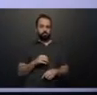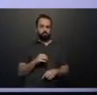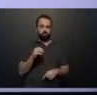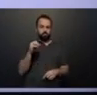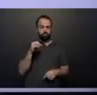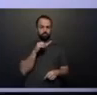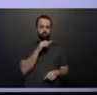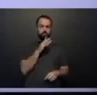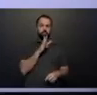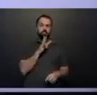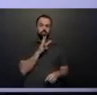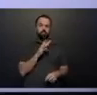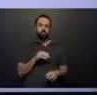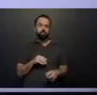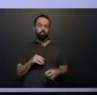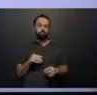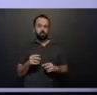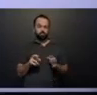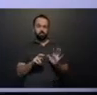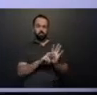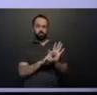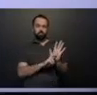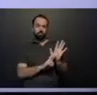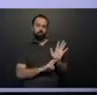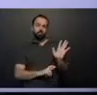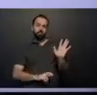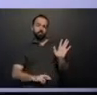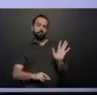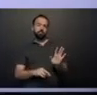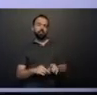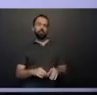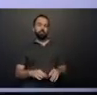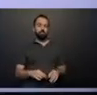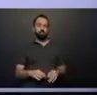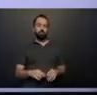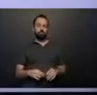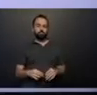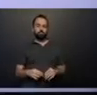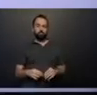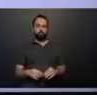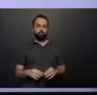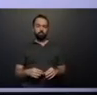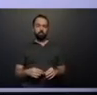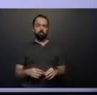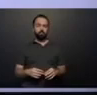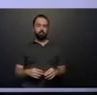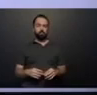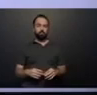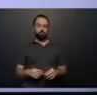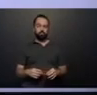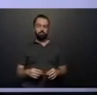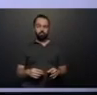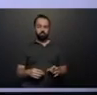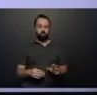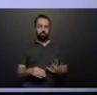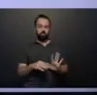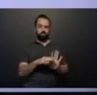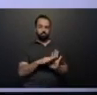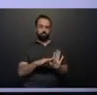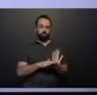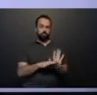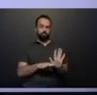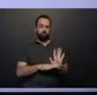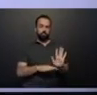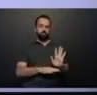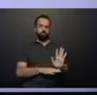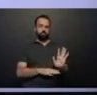esses símbolos, a gente tem outras regras de boas maneiras. Essas regras, né, estão todas aqui